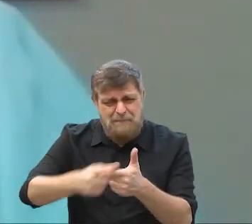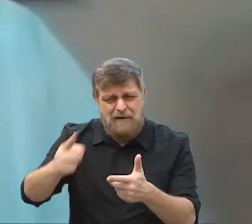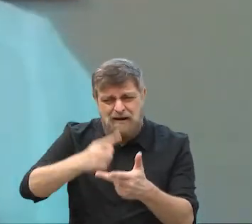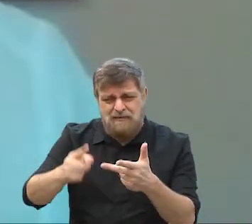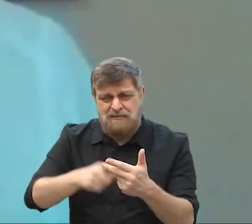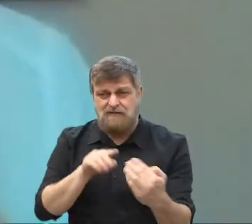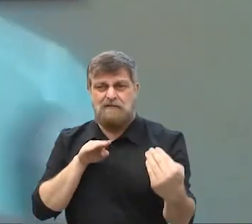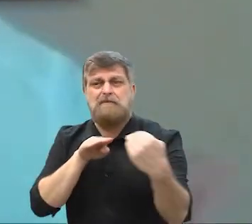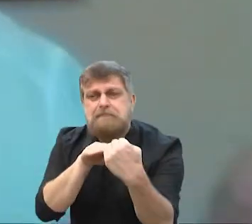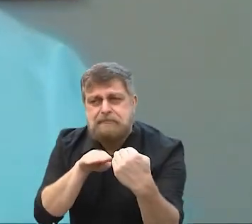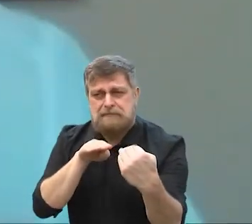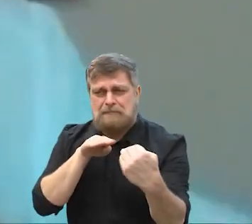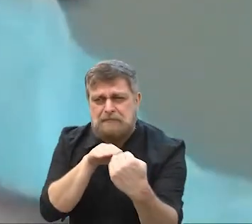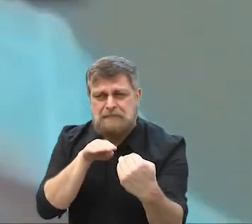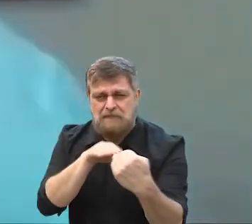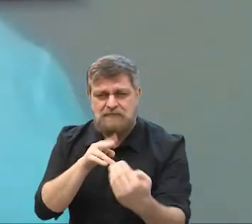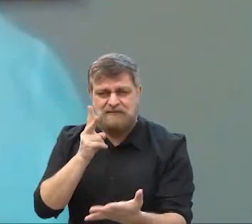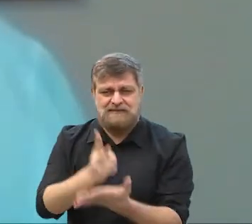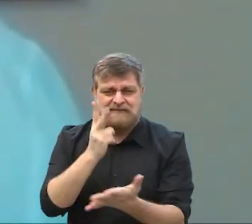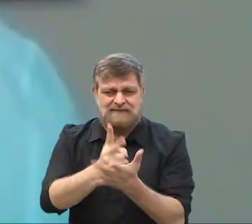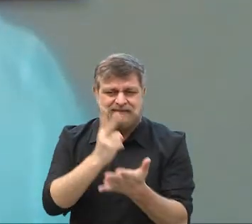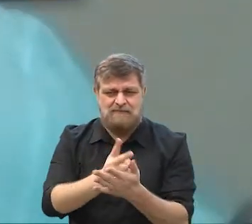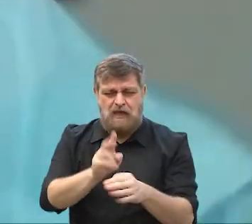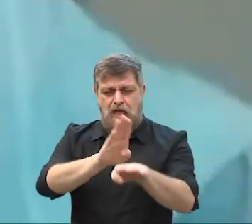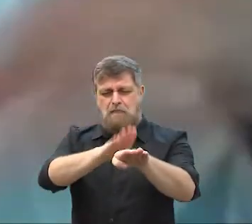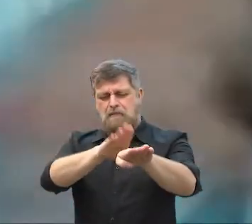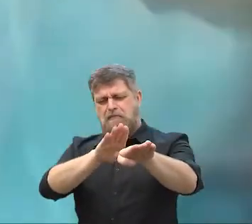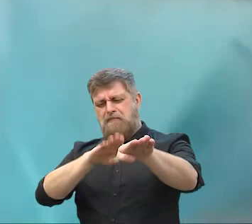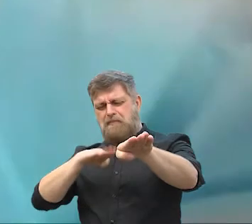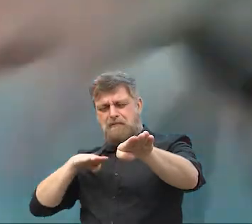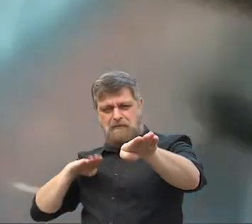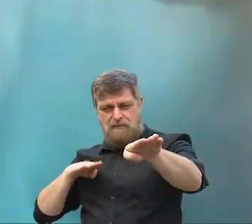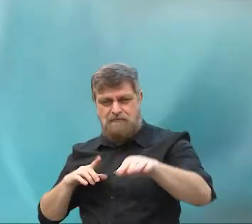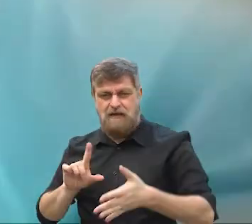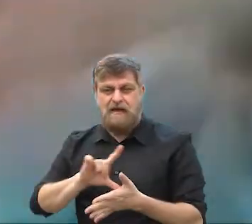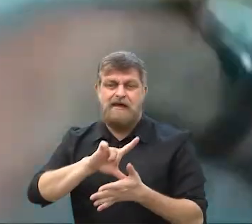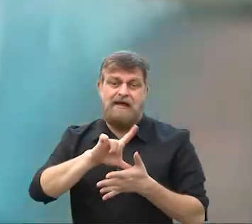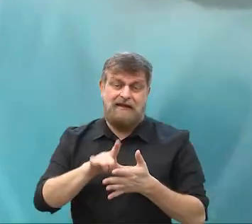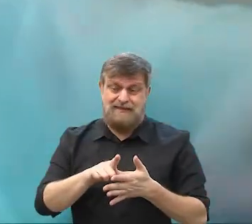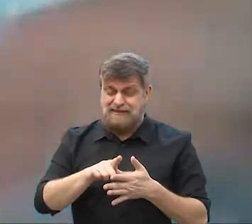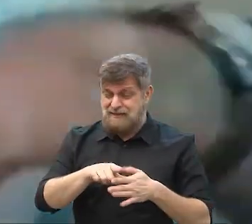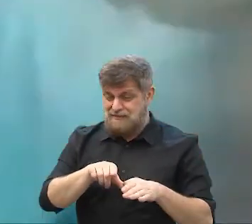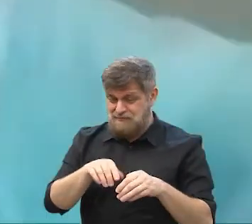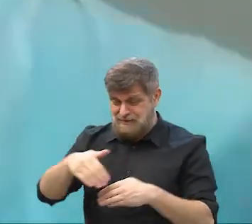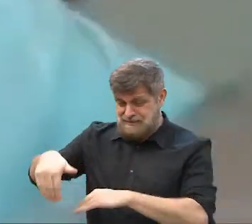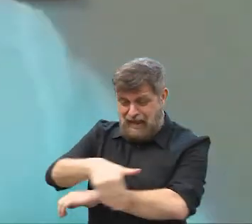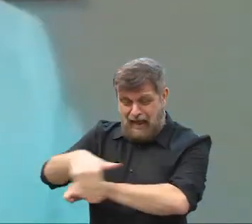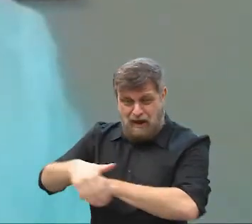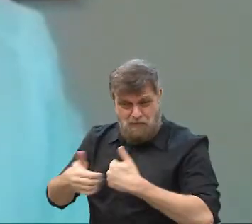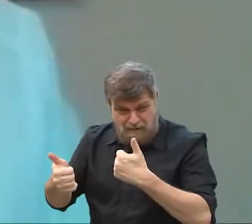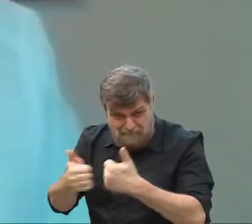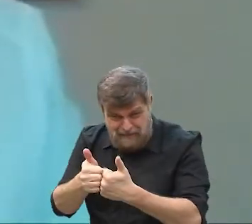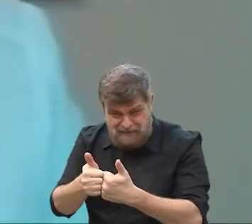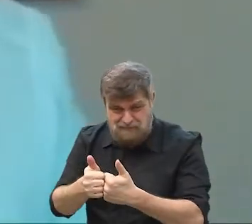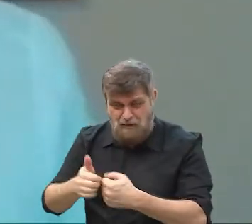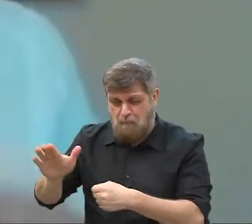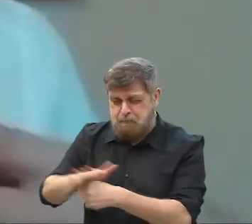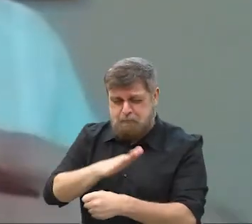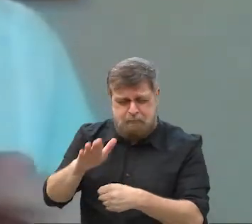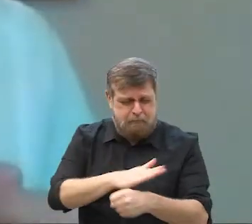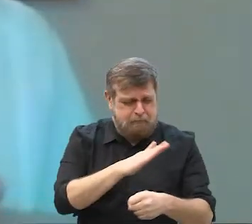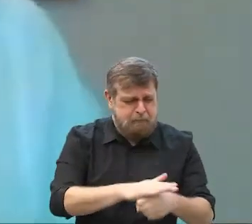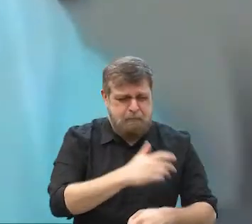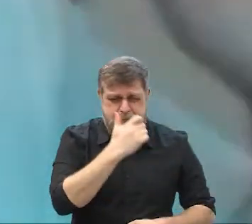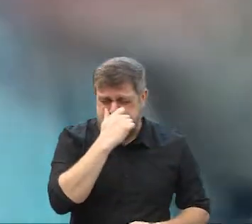subia, ninguém descia, parava toda a região, e depois os efeitos também nas ruas laterais.